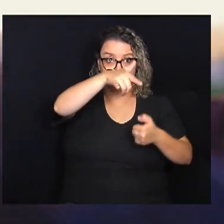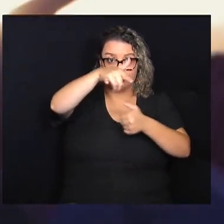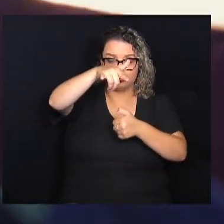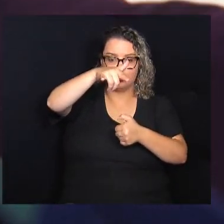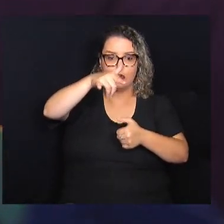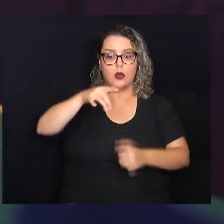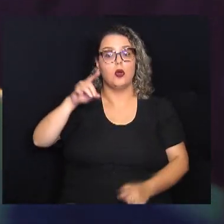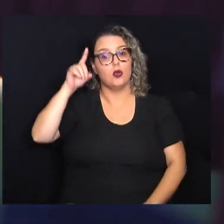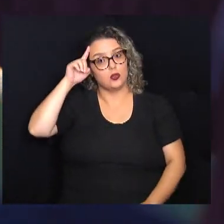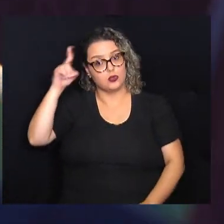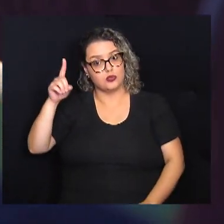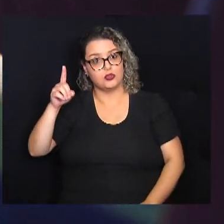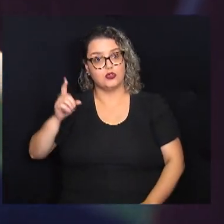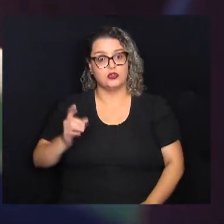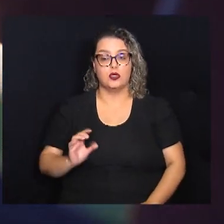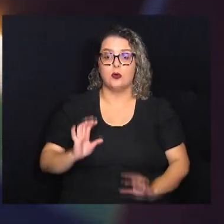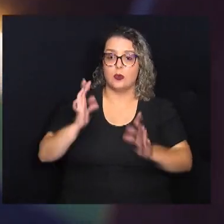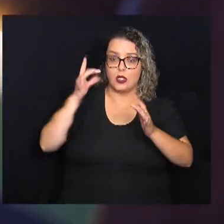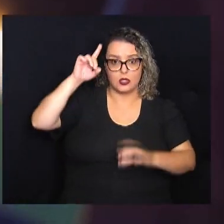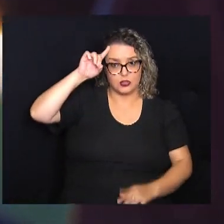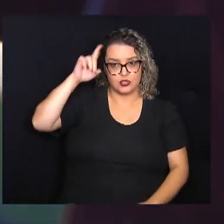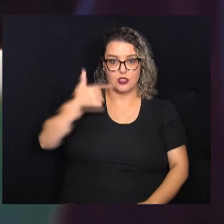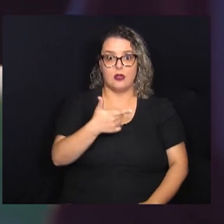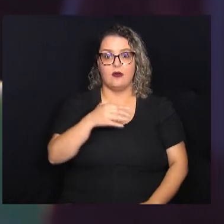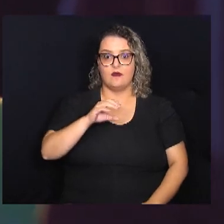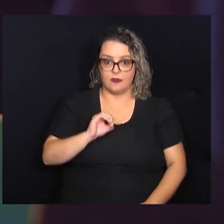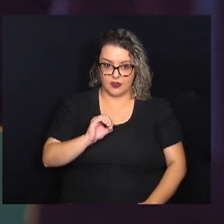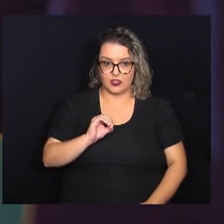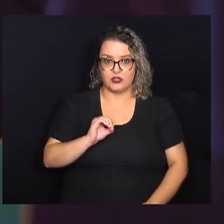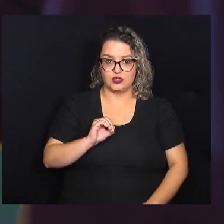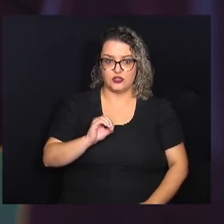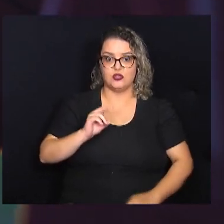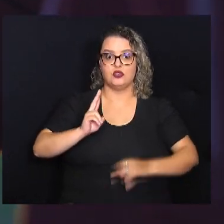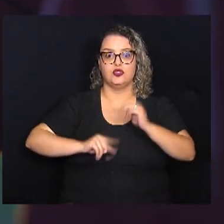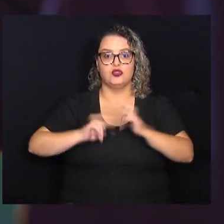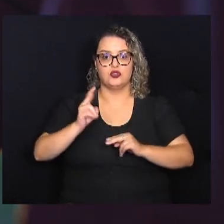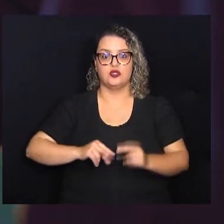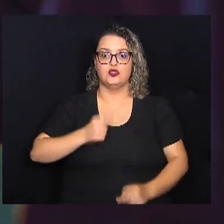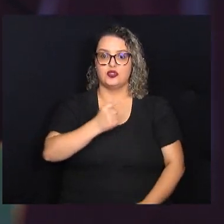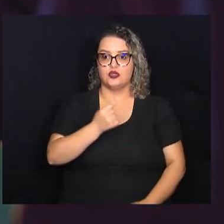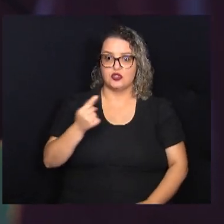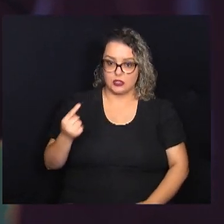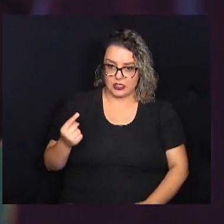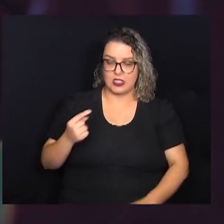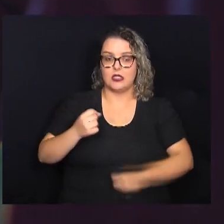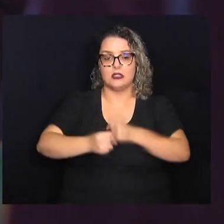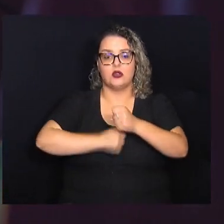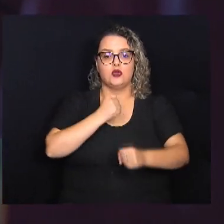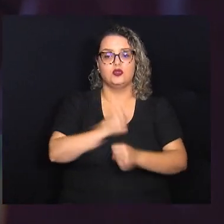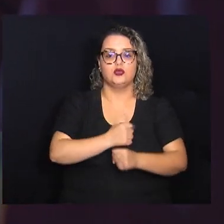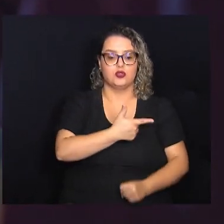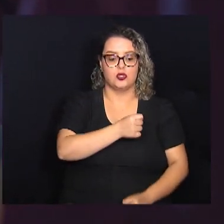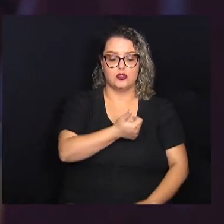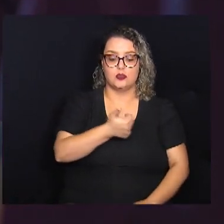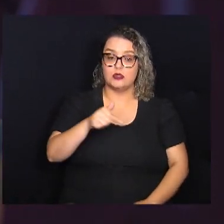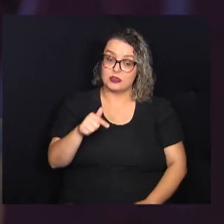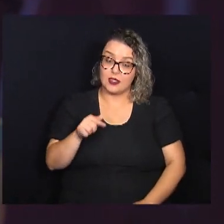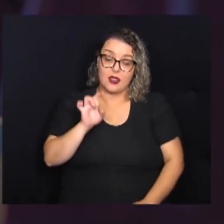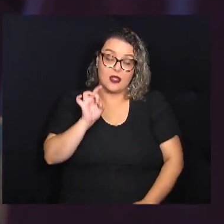de atividades e recreação nas escolas. Para o vereador, a ação pode ir além do lúdico e ainda despertar